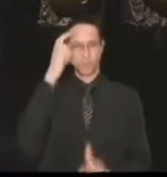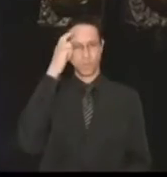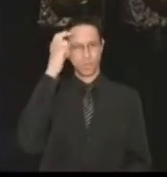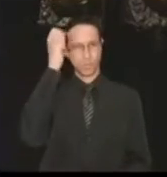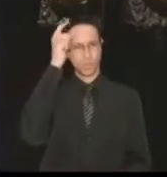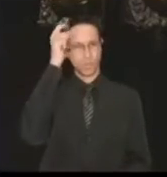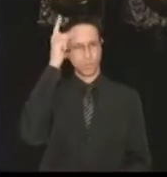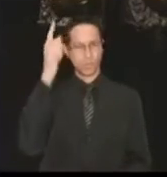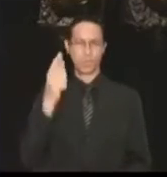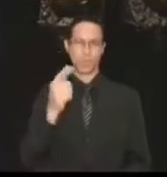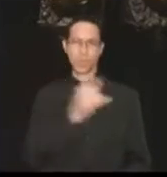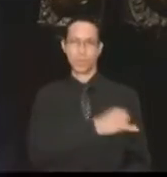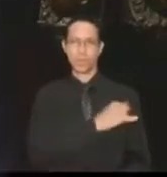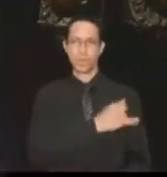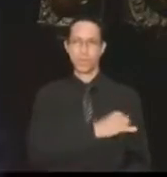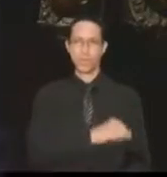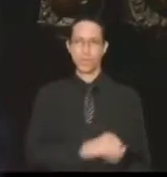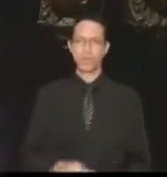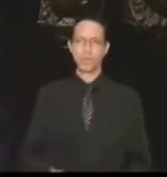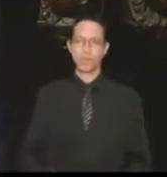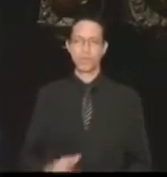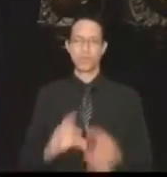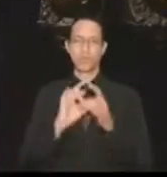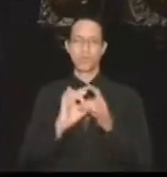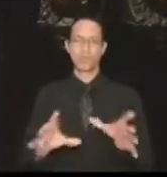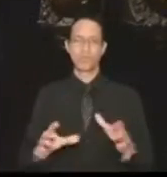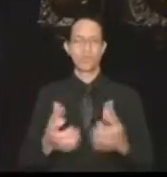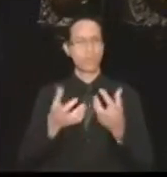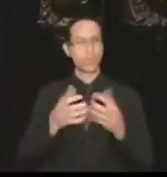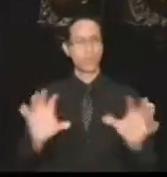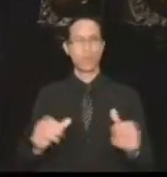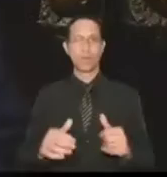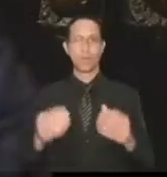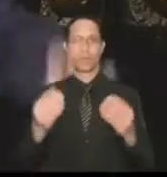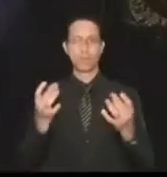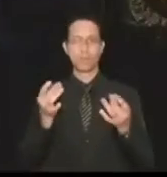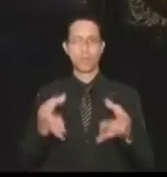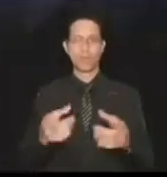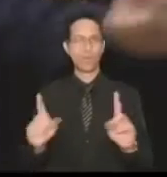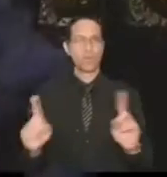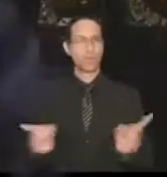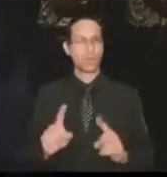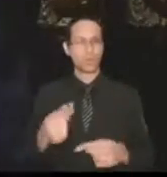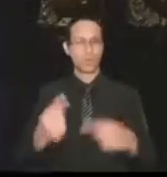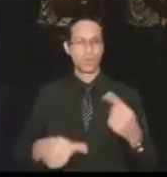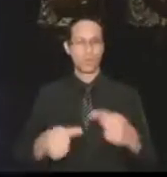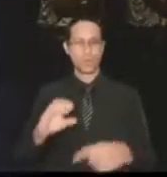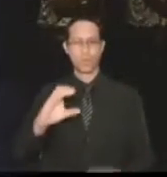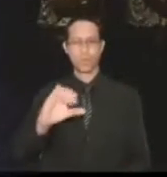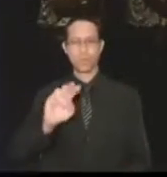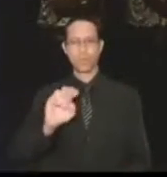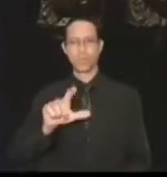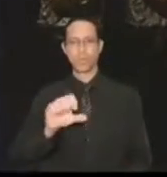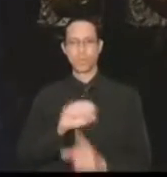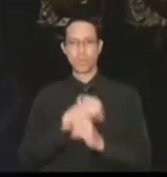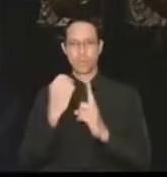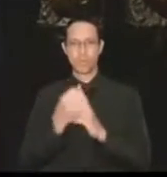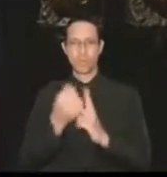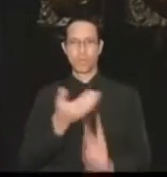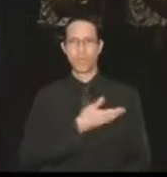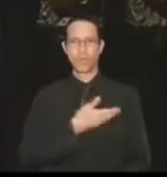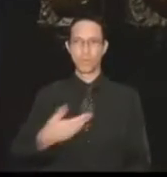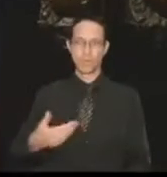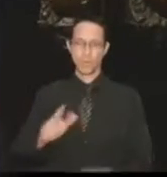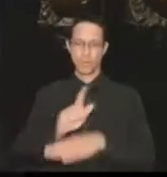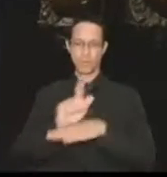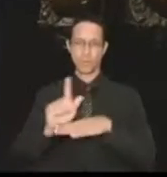disso. Isso foi discutido com a sociedade civil, com o governo, com a gestão anterior e com esta gestão, e